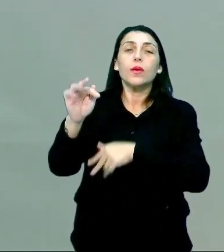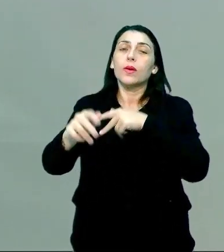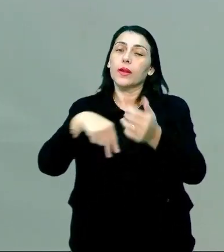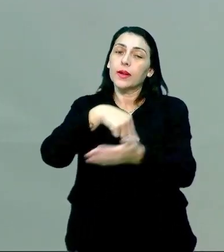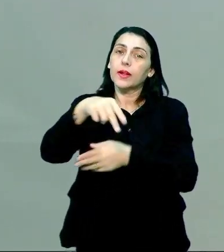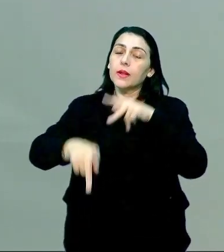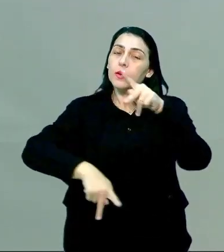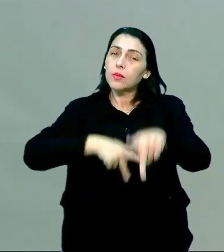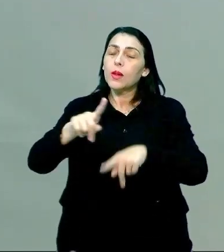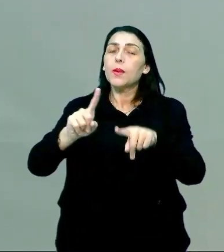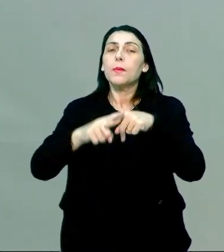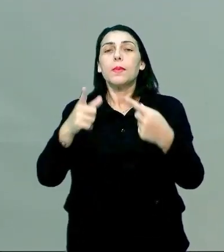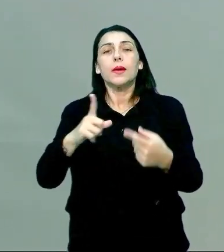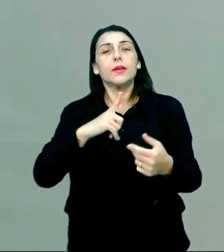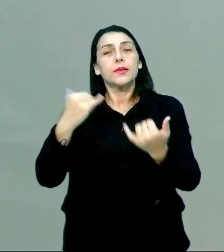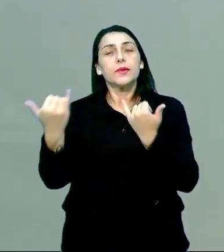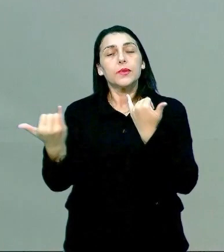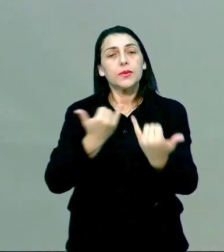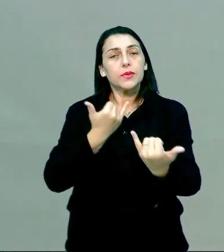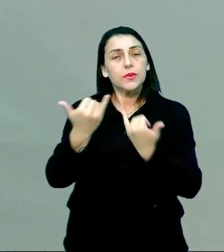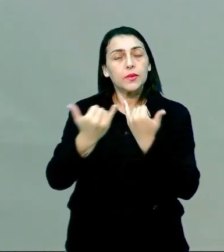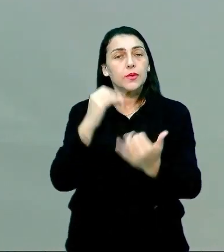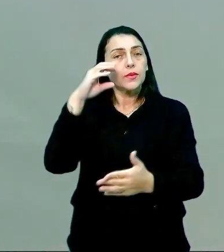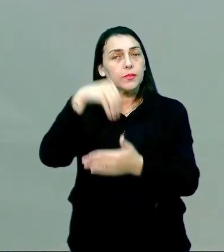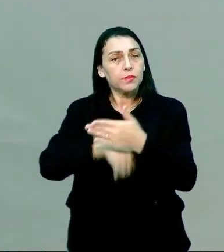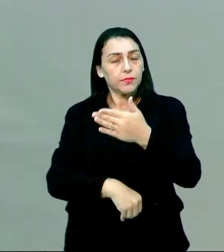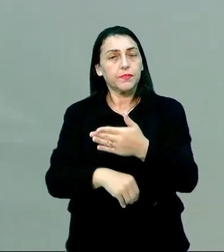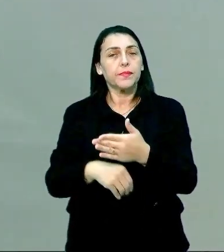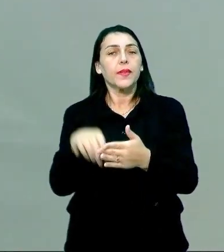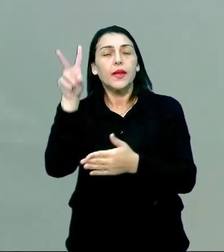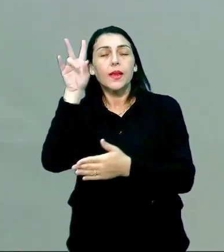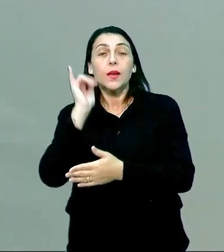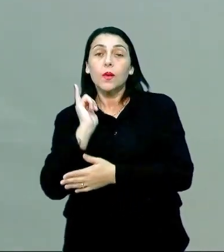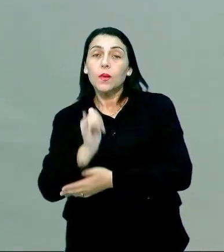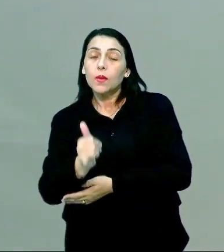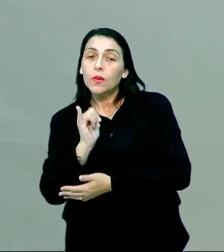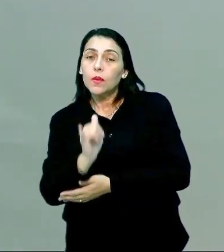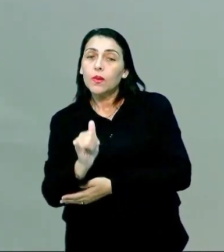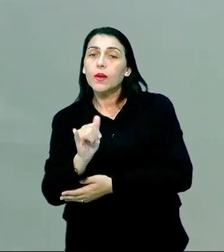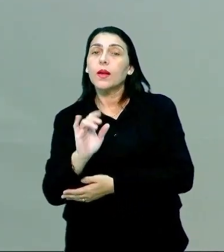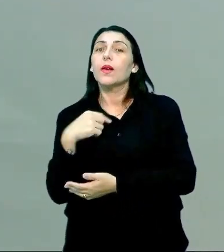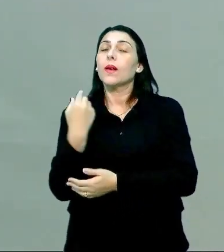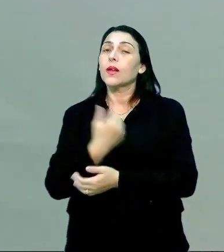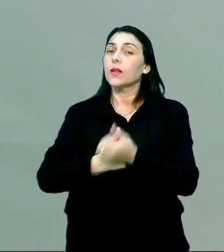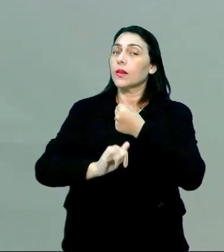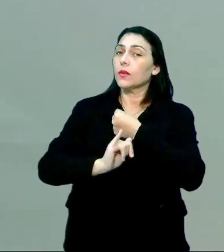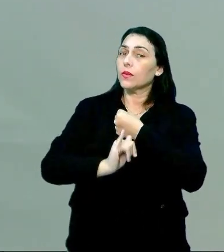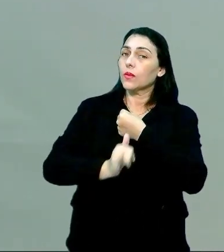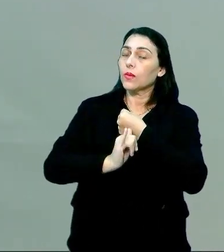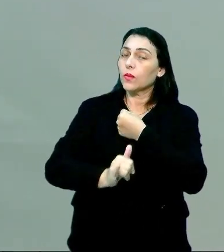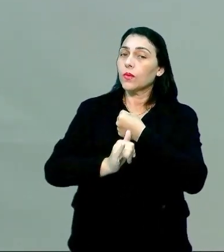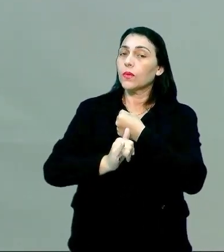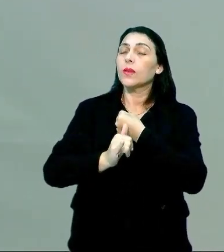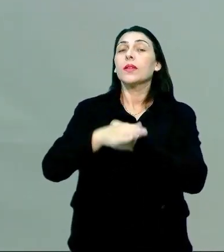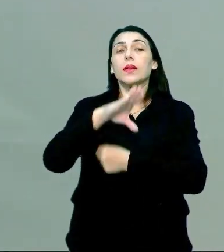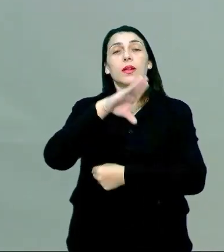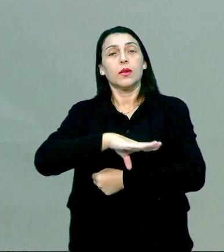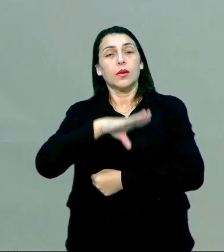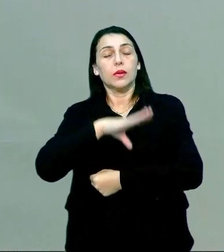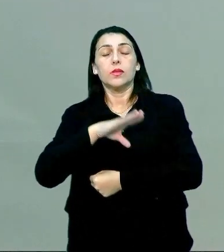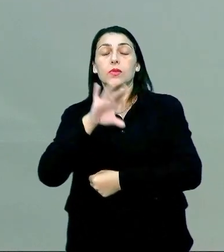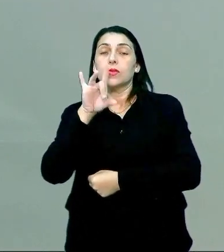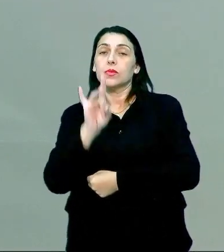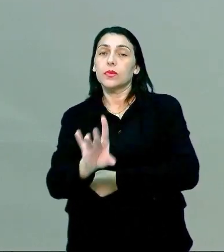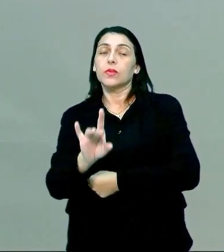mas que tem uma informação imbricada nela, que é contar uma história. É quase a nossa crônica da língua portuguesa, só